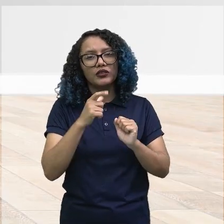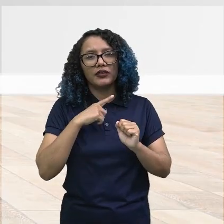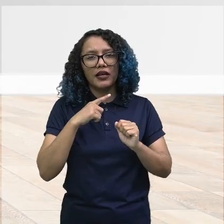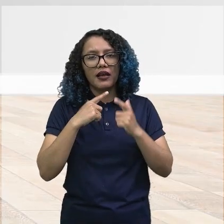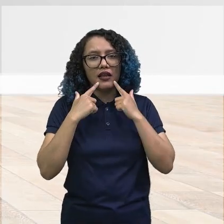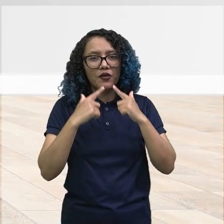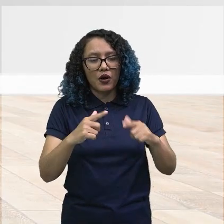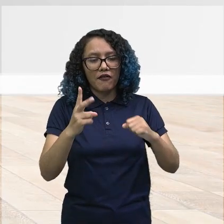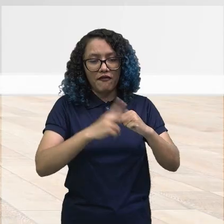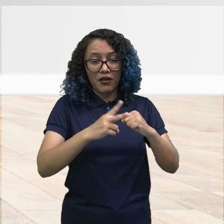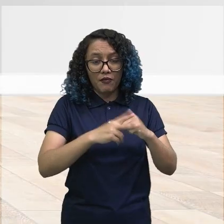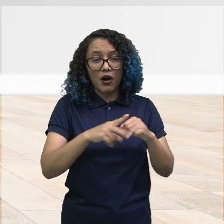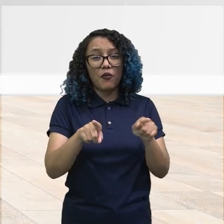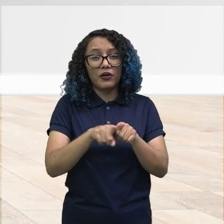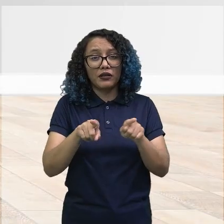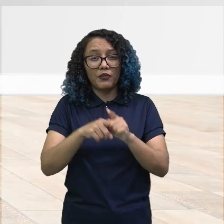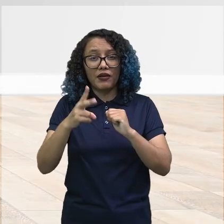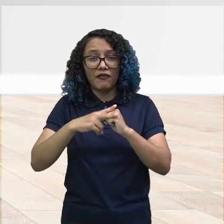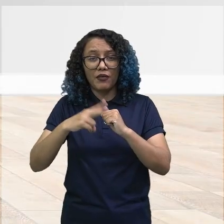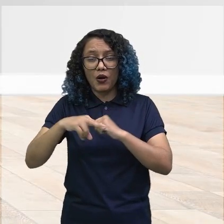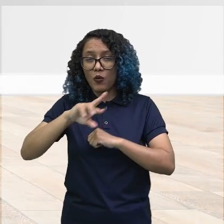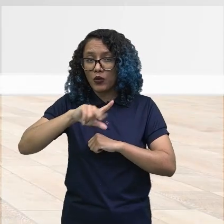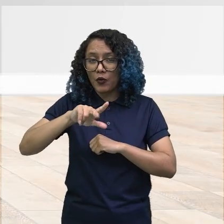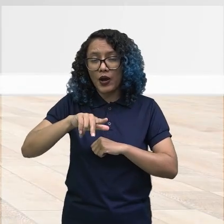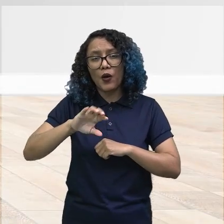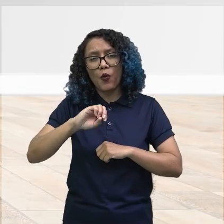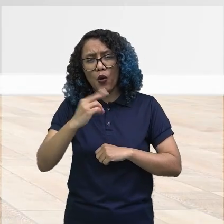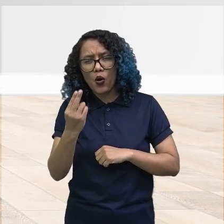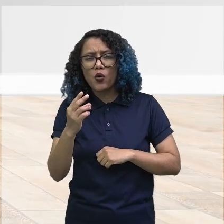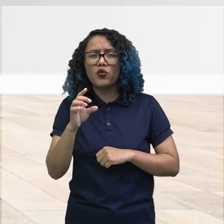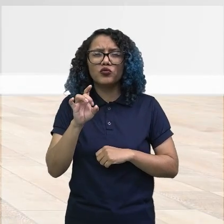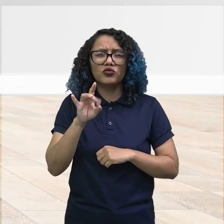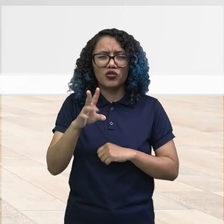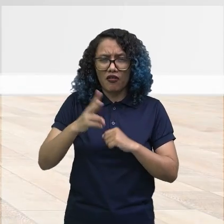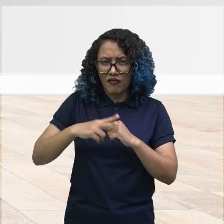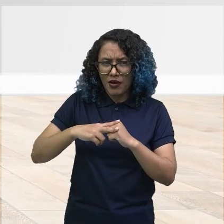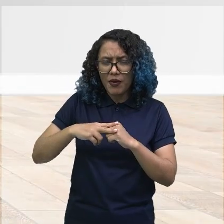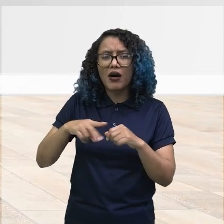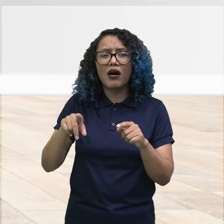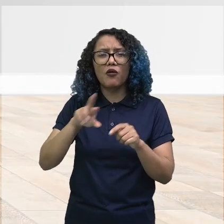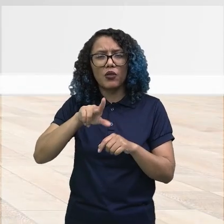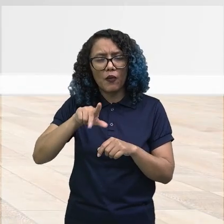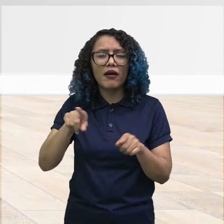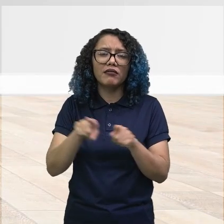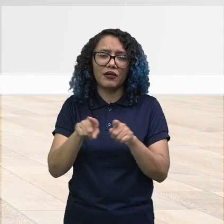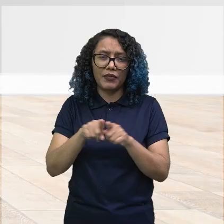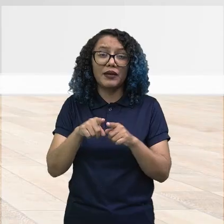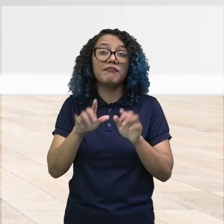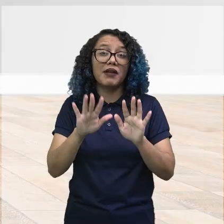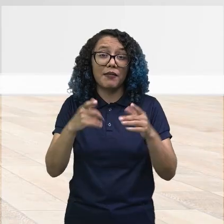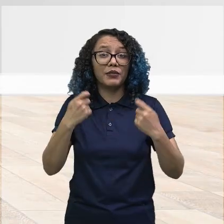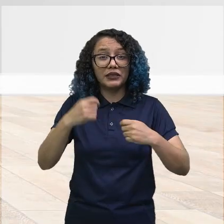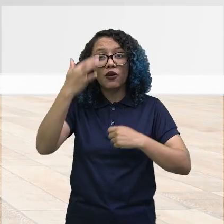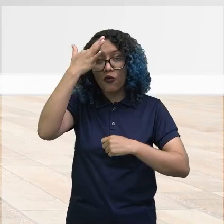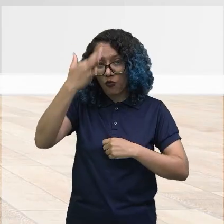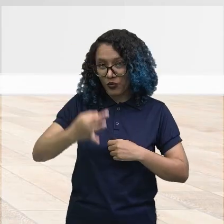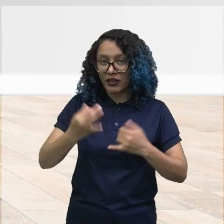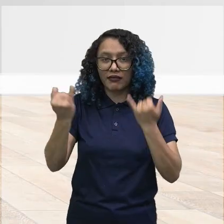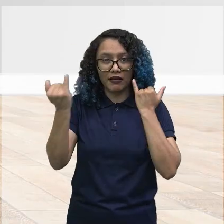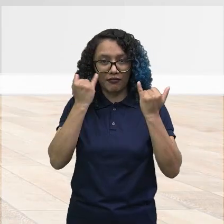verbal e não verbal, ou até só não verbal, desde que você compreenda, né, a